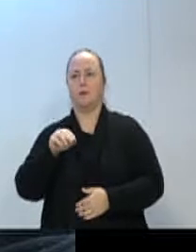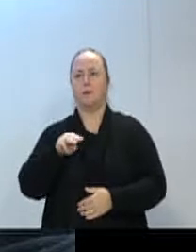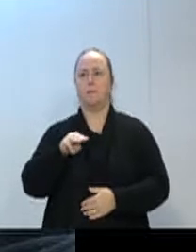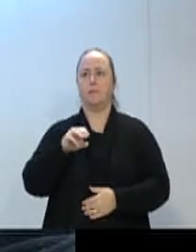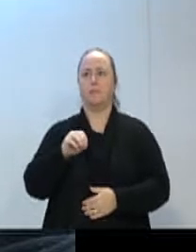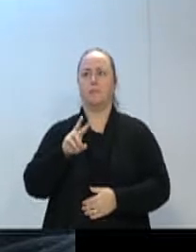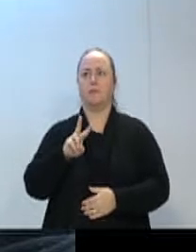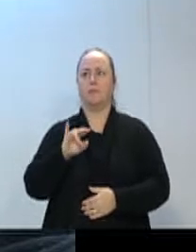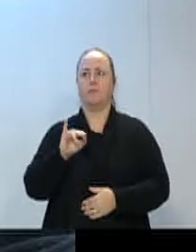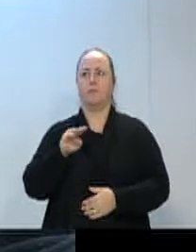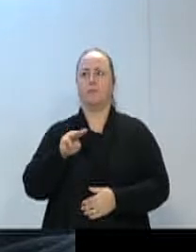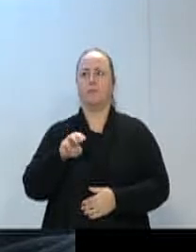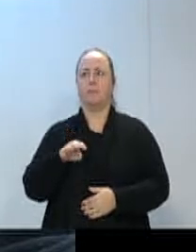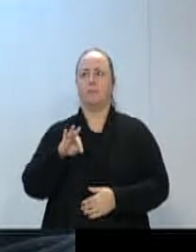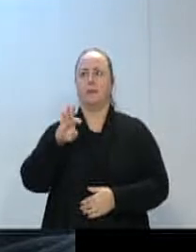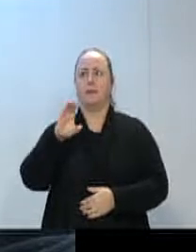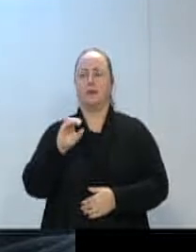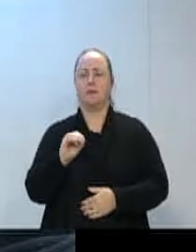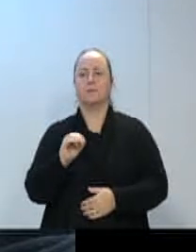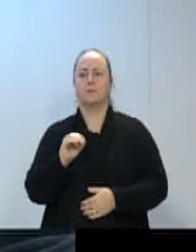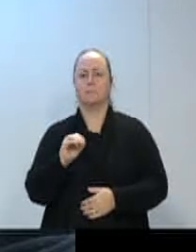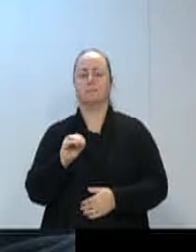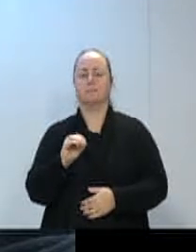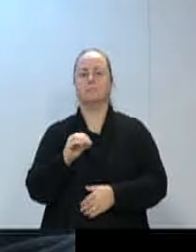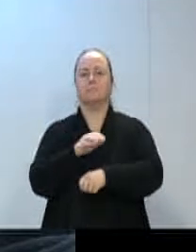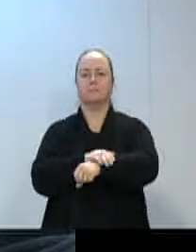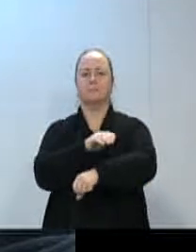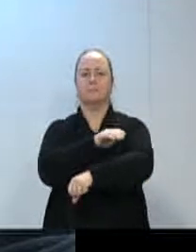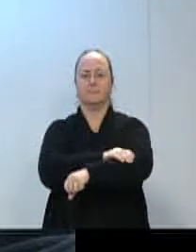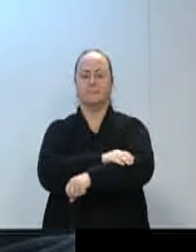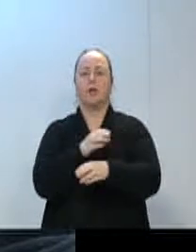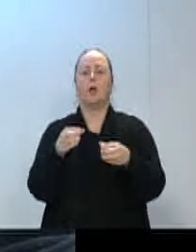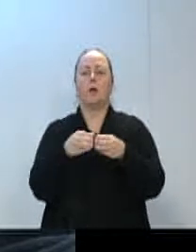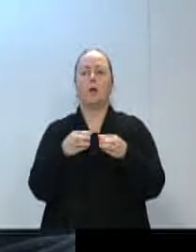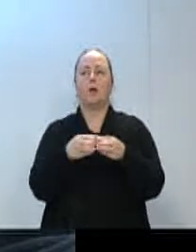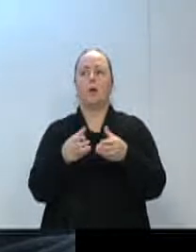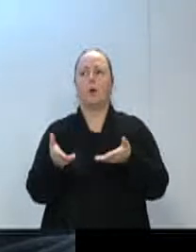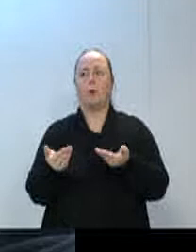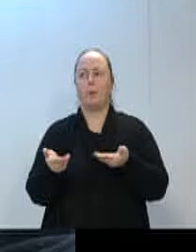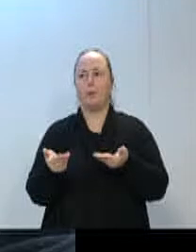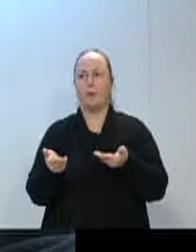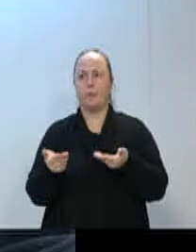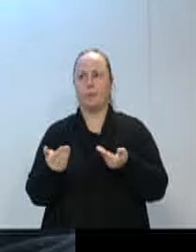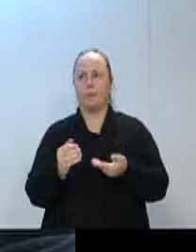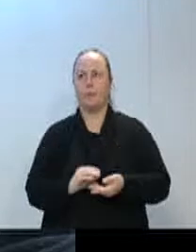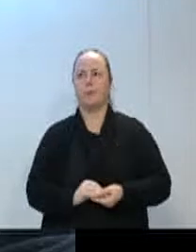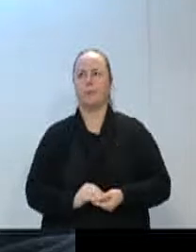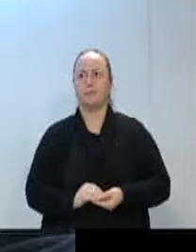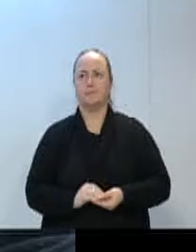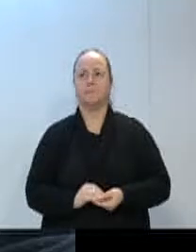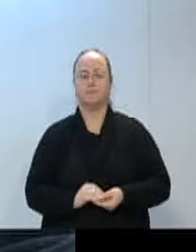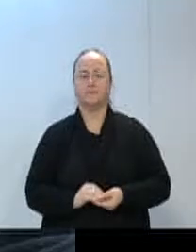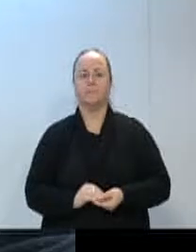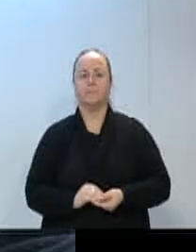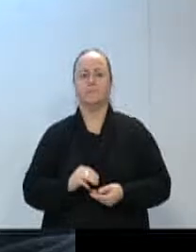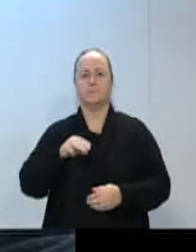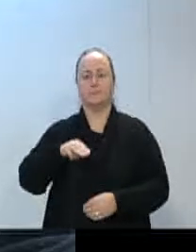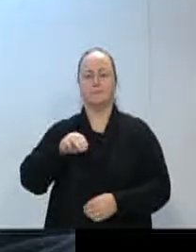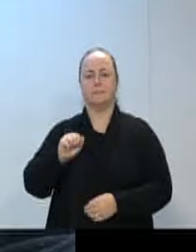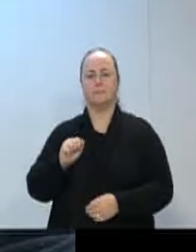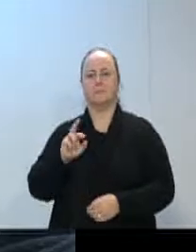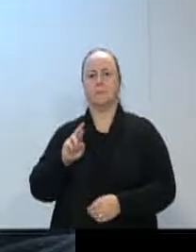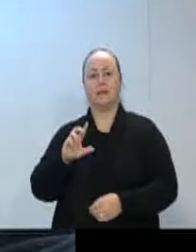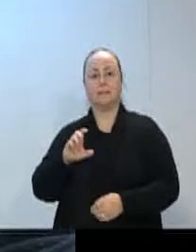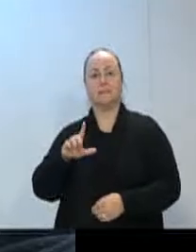movimento que a juventude da Igreja Evangélica Assembléia de Deus e o Marcelo